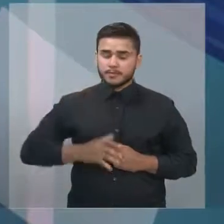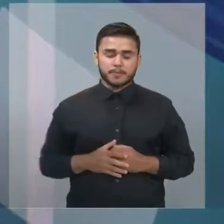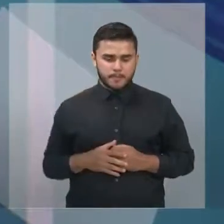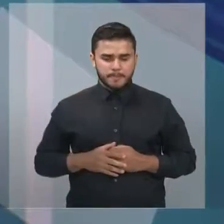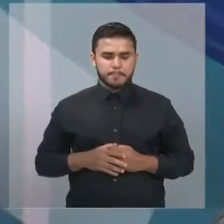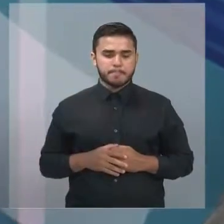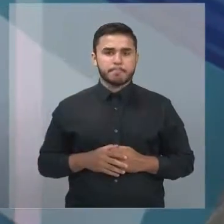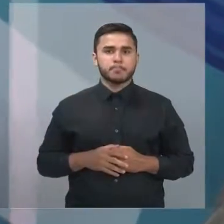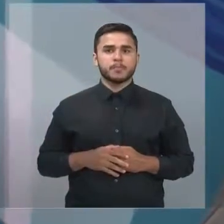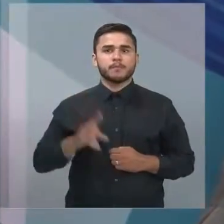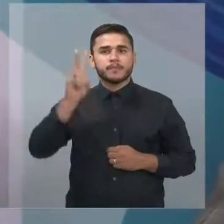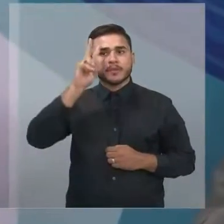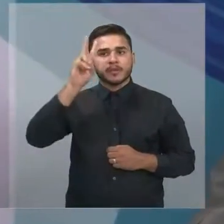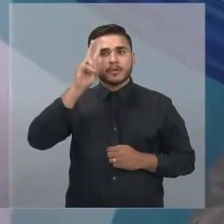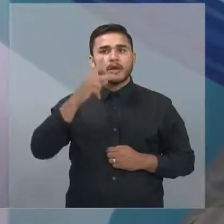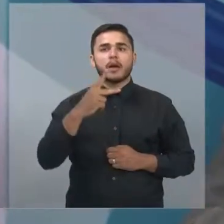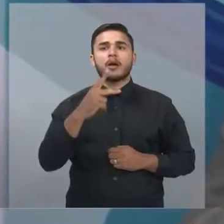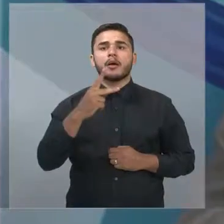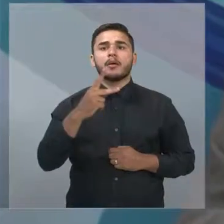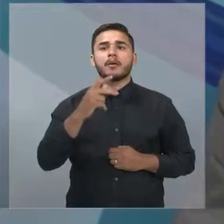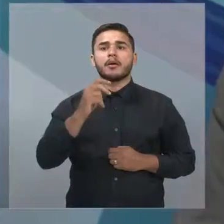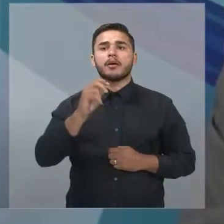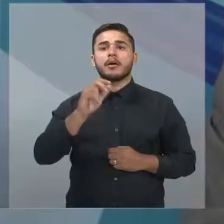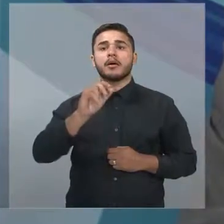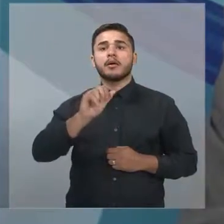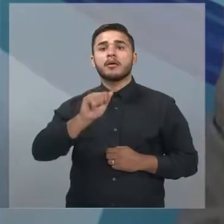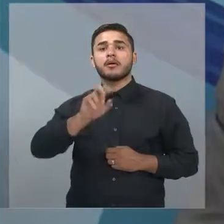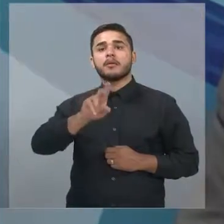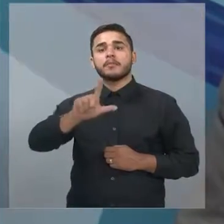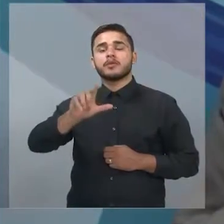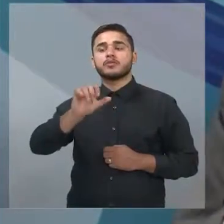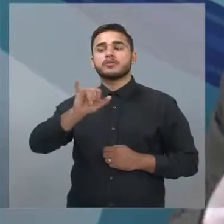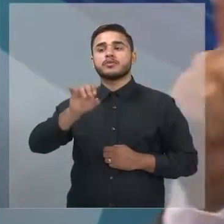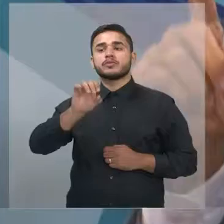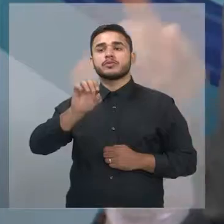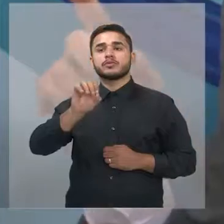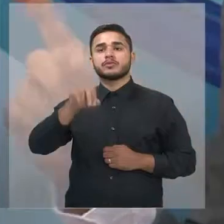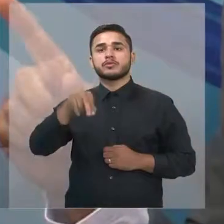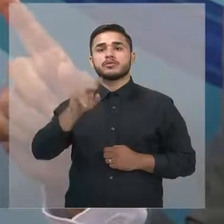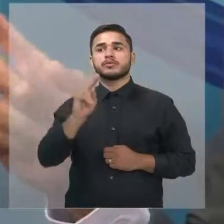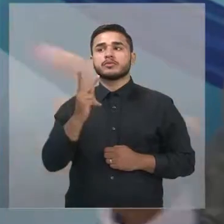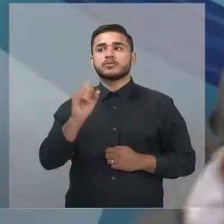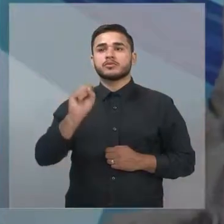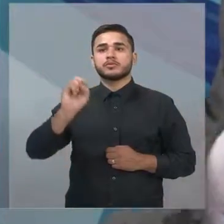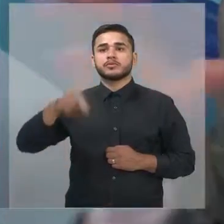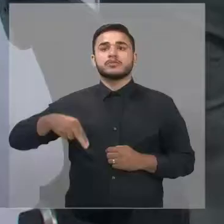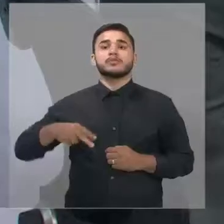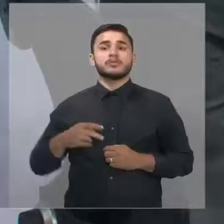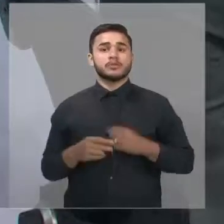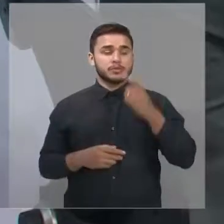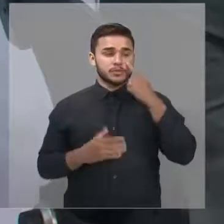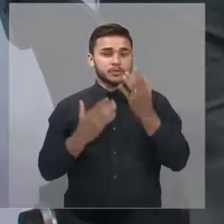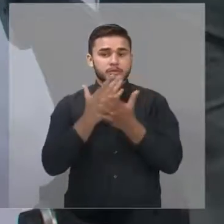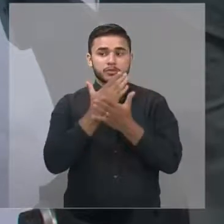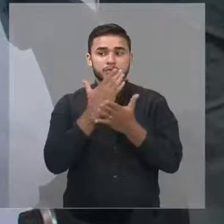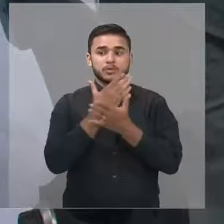caráter. Um historiador inglês chamado Paul Johnson tem um livro chamado Os Intelectuais, que eu já procurei esse livro esgotado, eu queria dar de presente